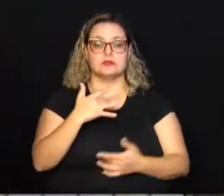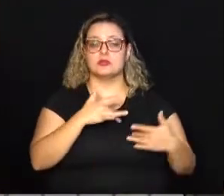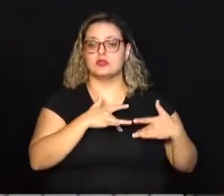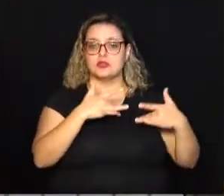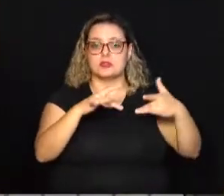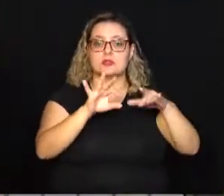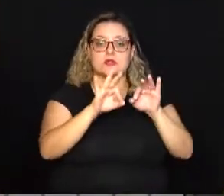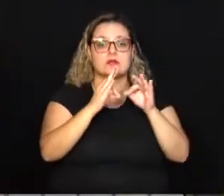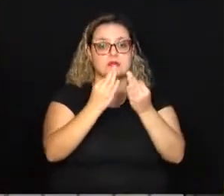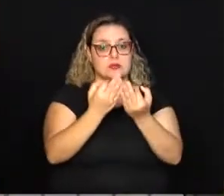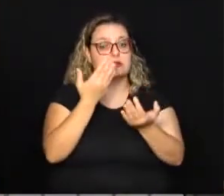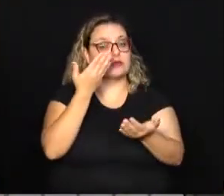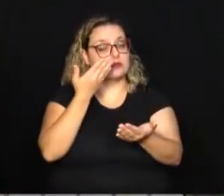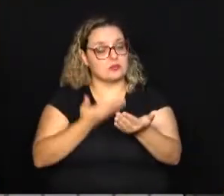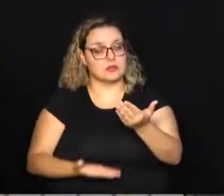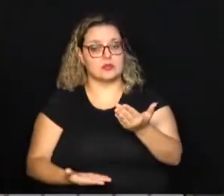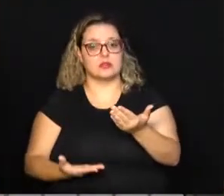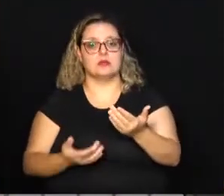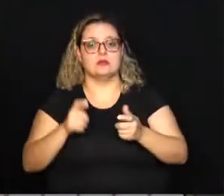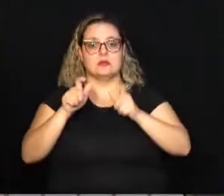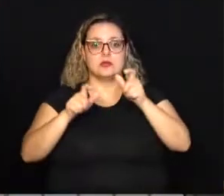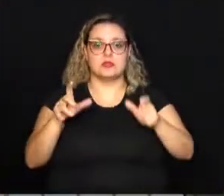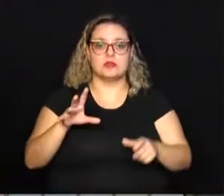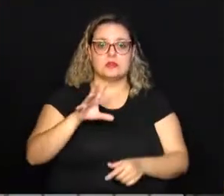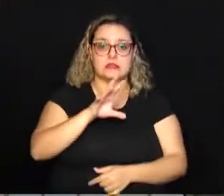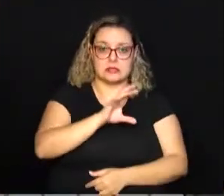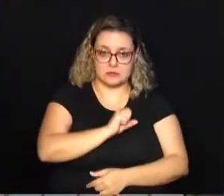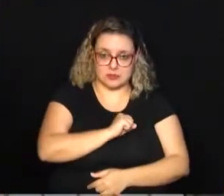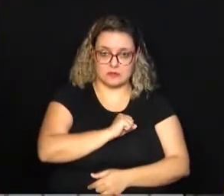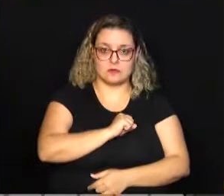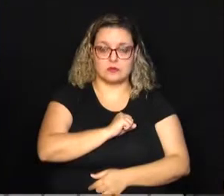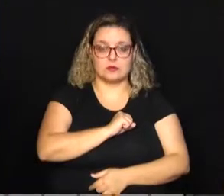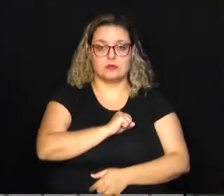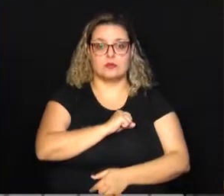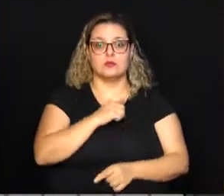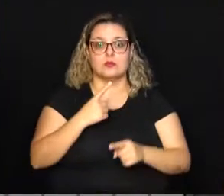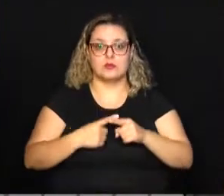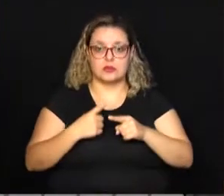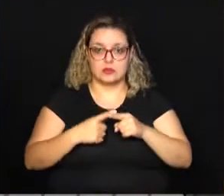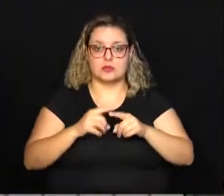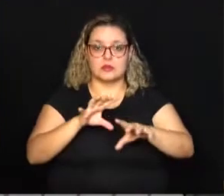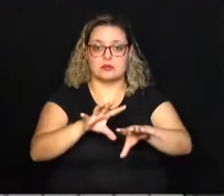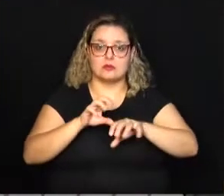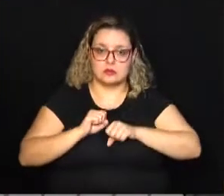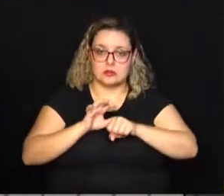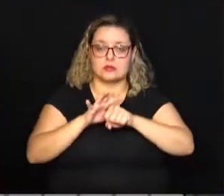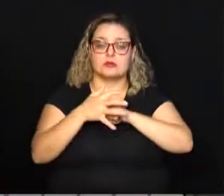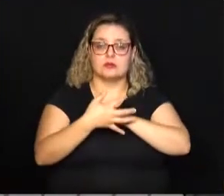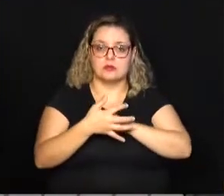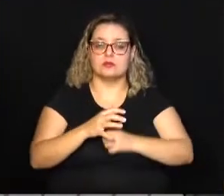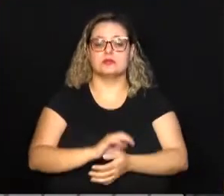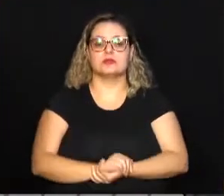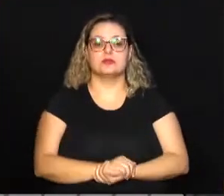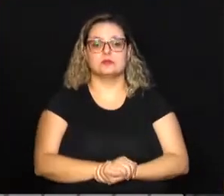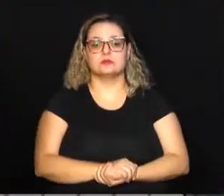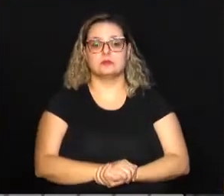que perderam seus entes queridos para a Covid. Nós temos